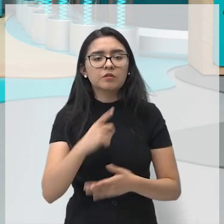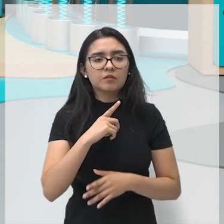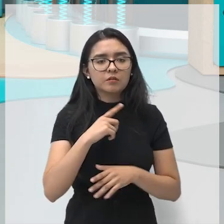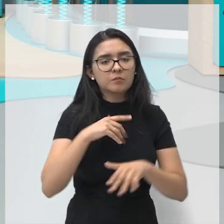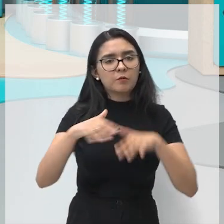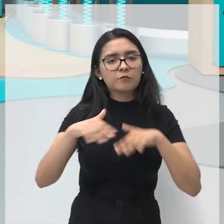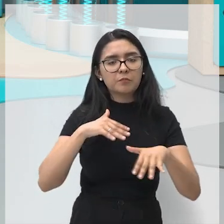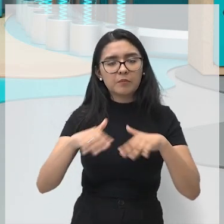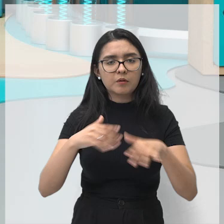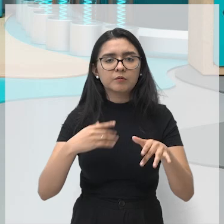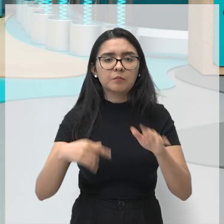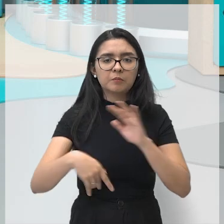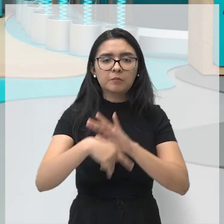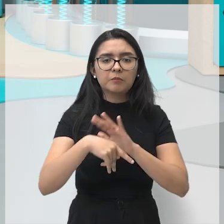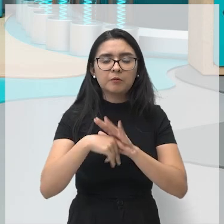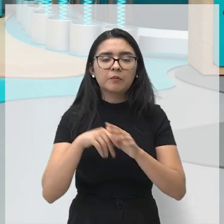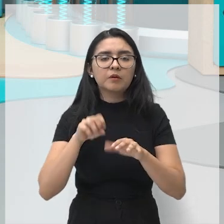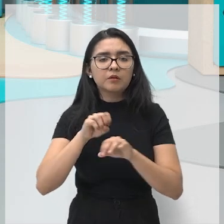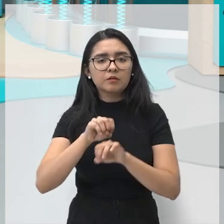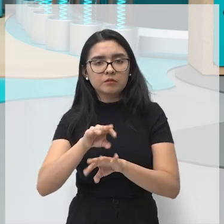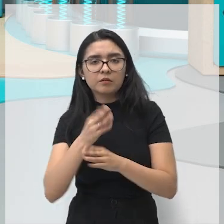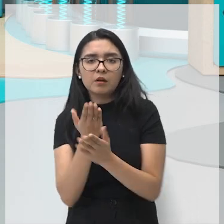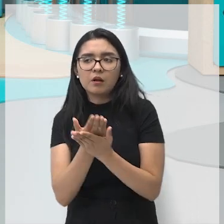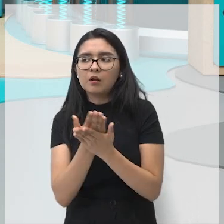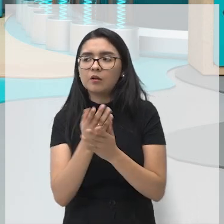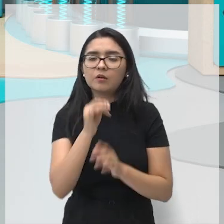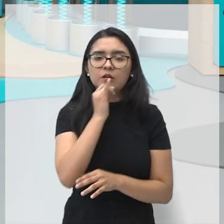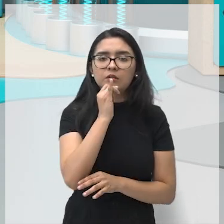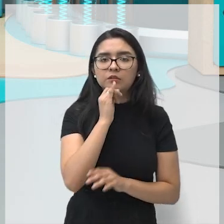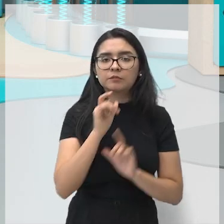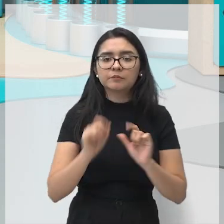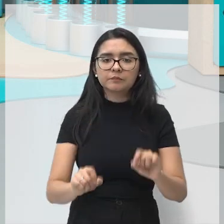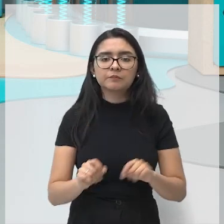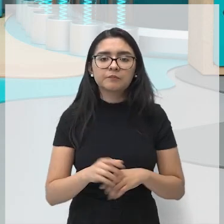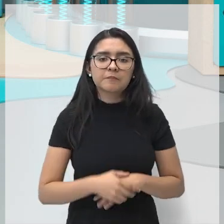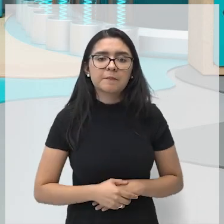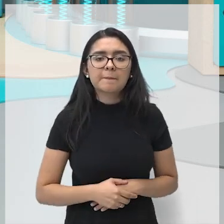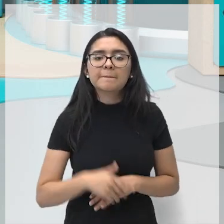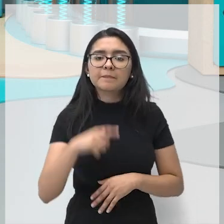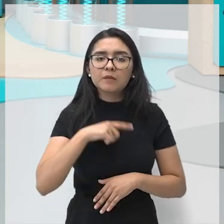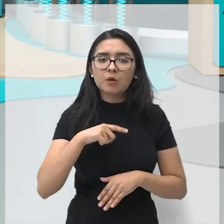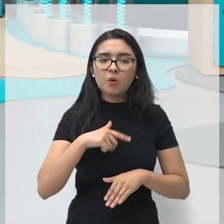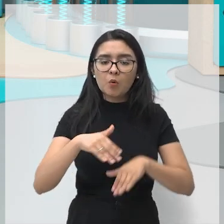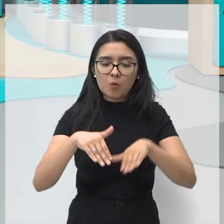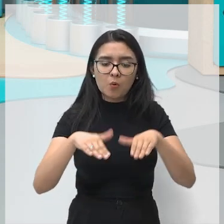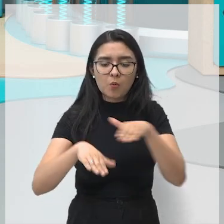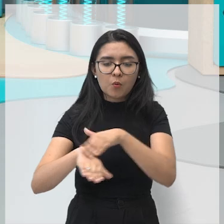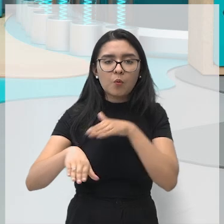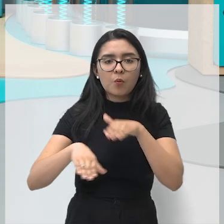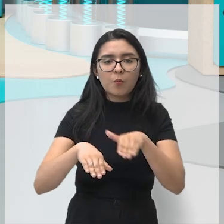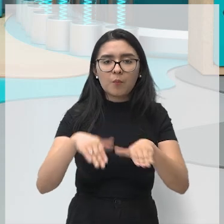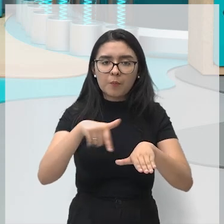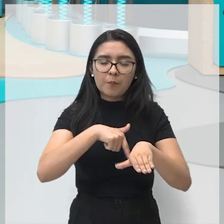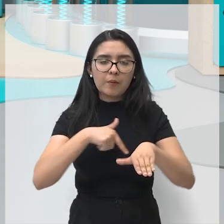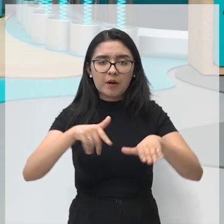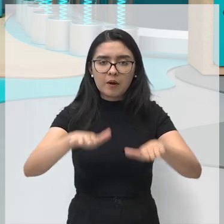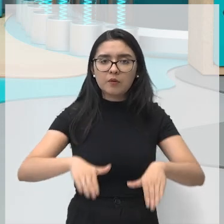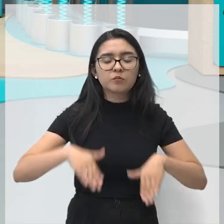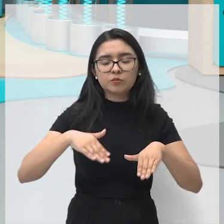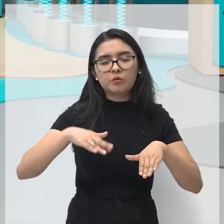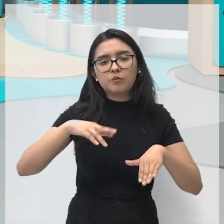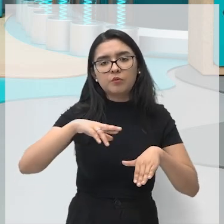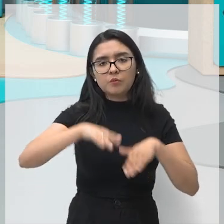aos movimentos, né, que são feitos nas aulas, como, por exemplo, não colocar o pé no chão em alguns movimentos,